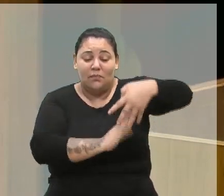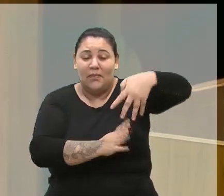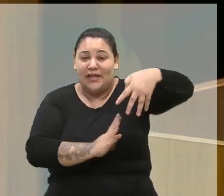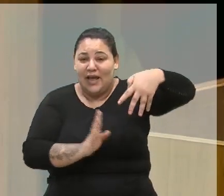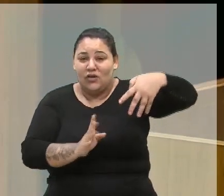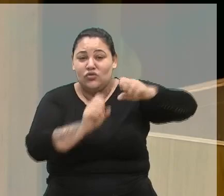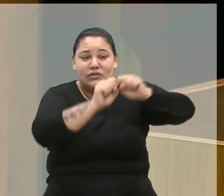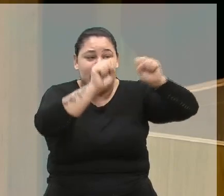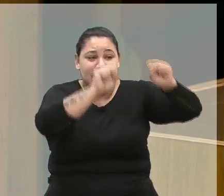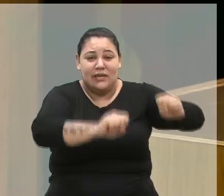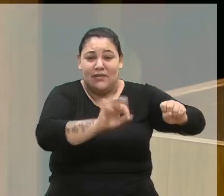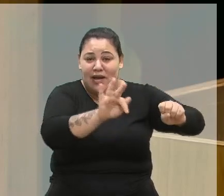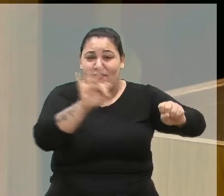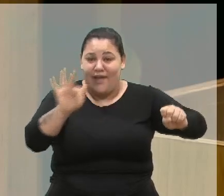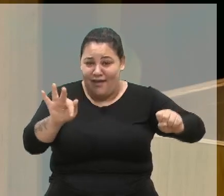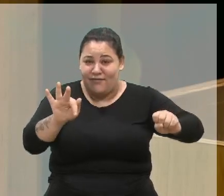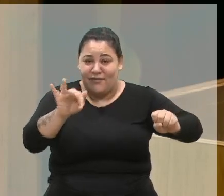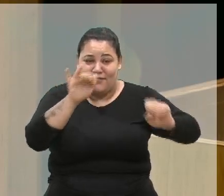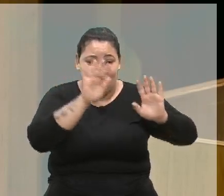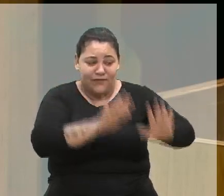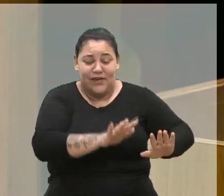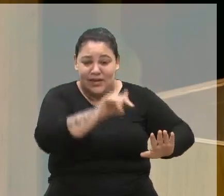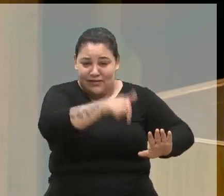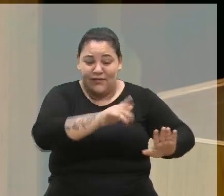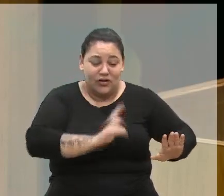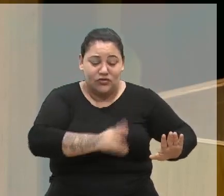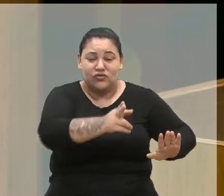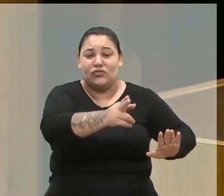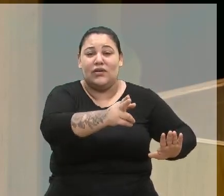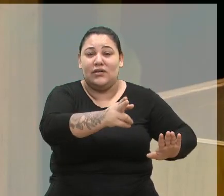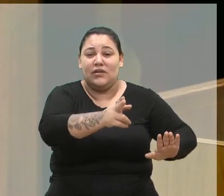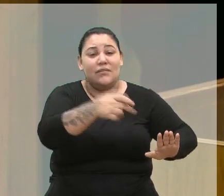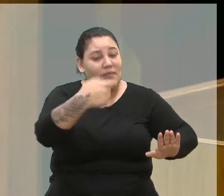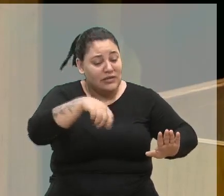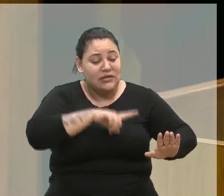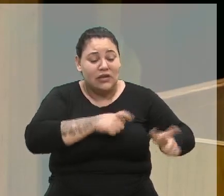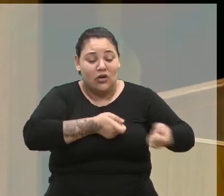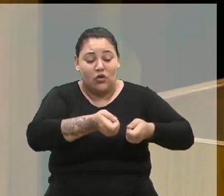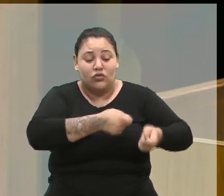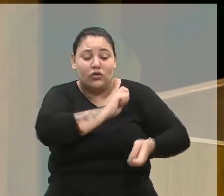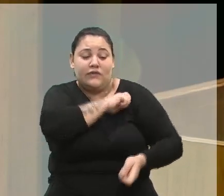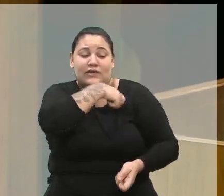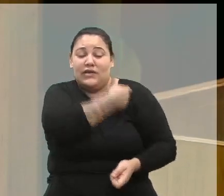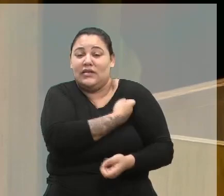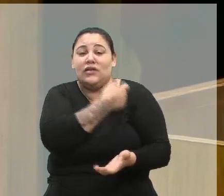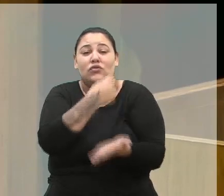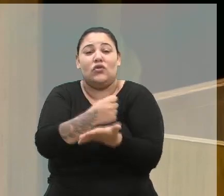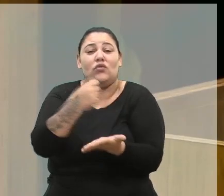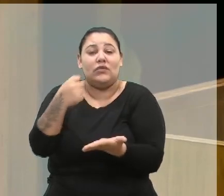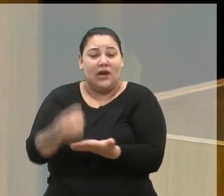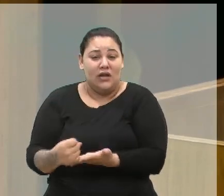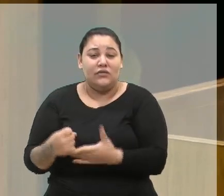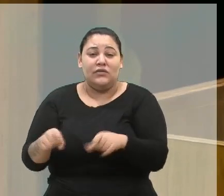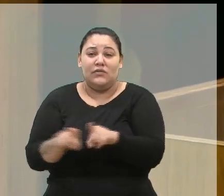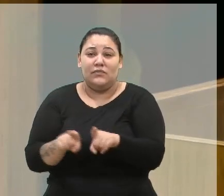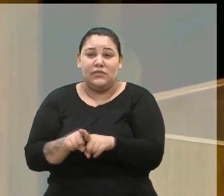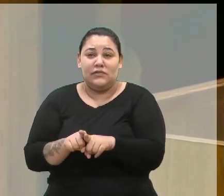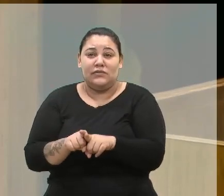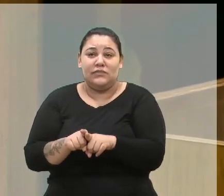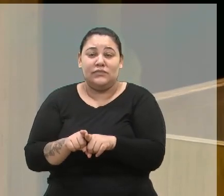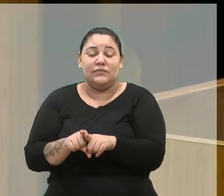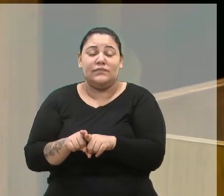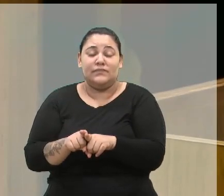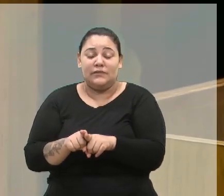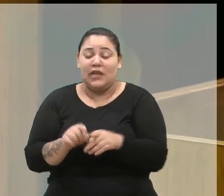ficar, que o Free Flow veio para ficar, então que seja fiscalizado esse contrato, que seja fiscalizada essa